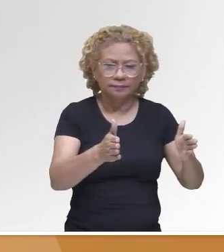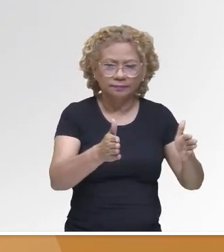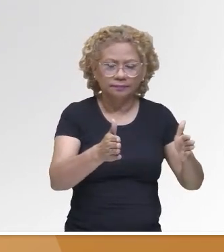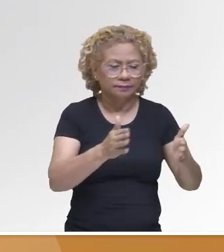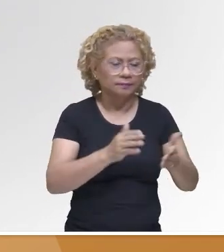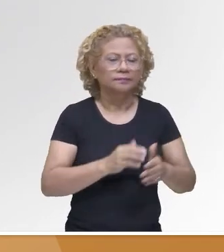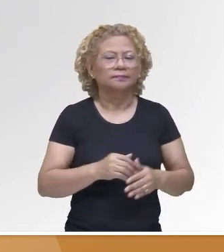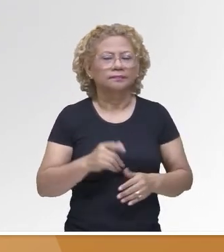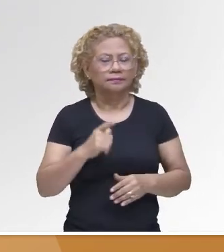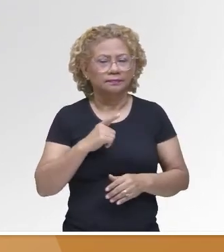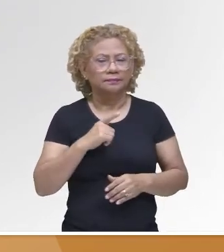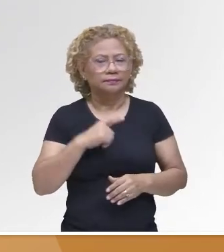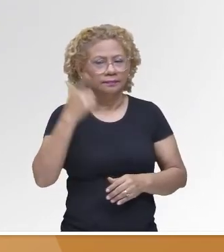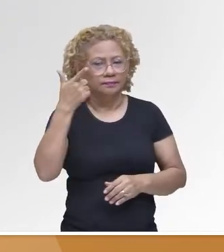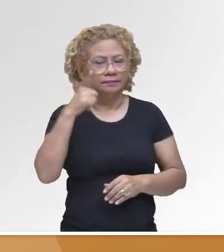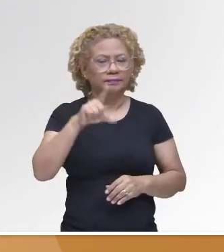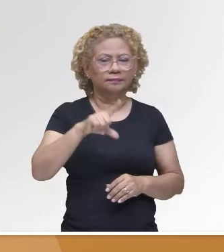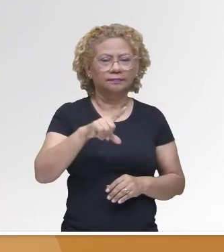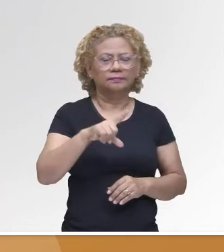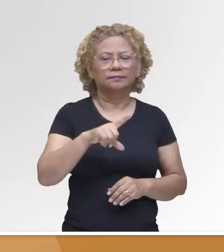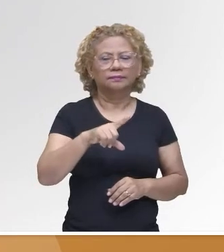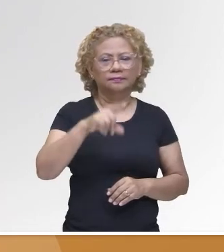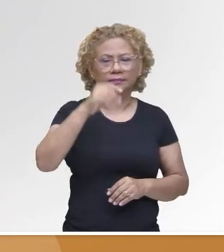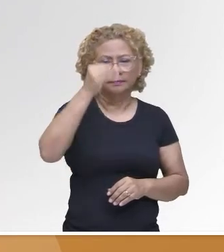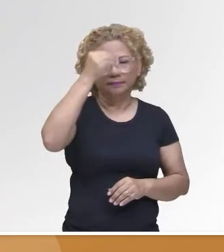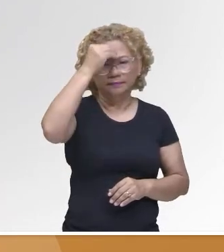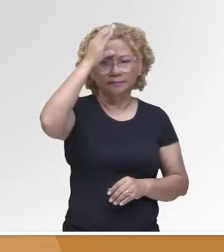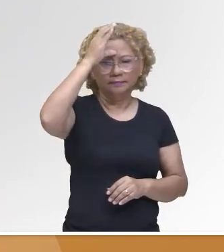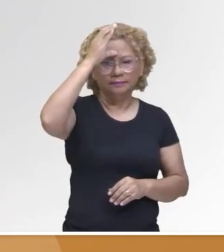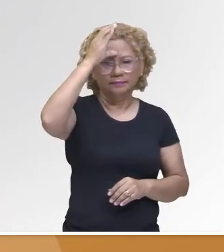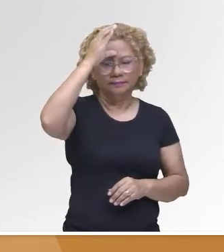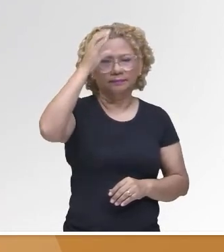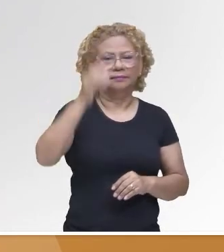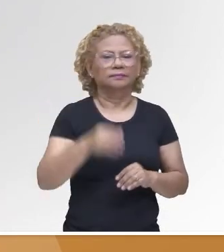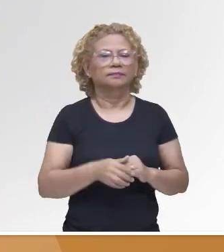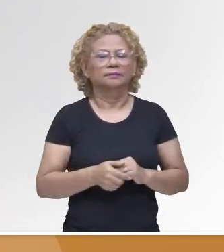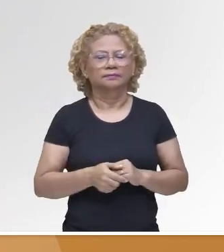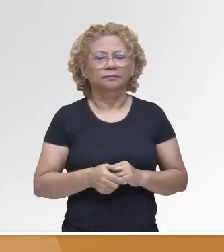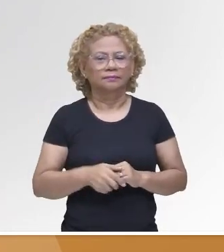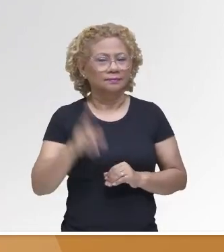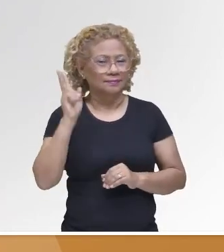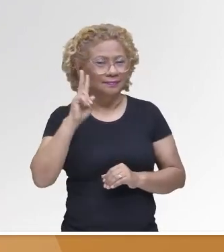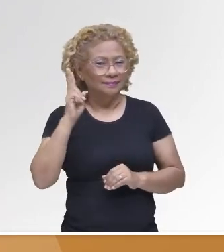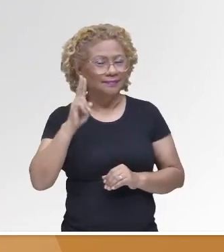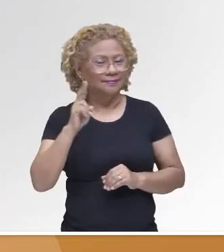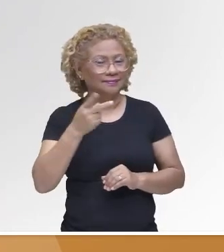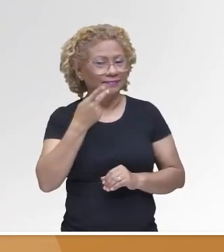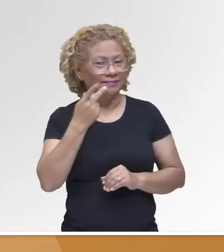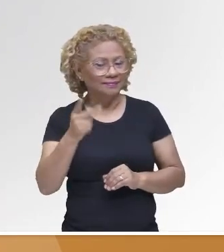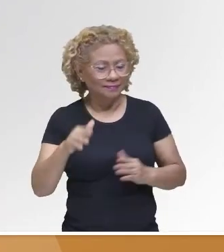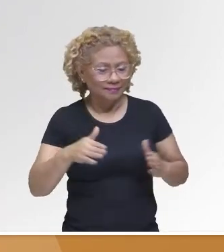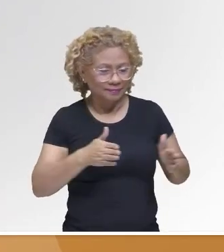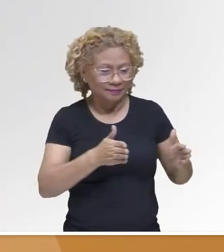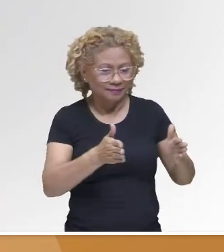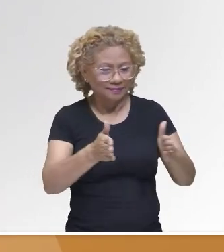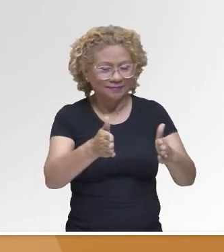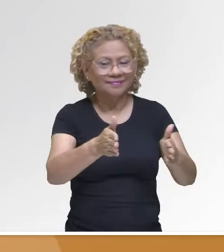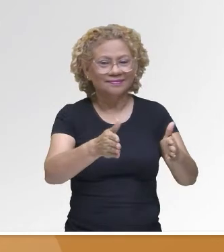conhecimento. Aqui eu estou falando do método, né? Lembra do caminho? Pois é. Então,